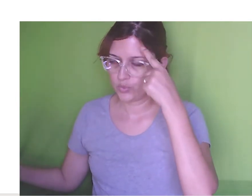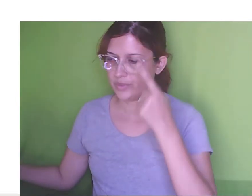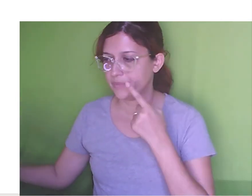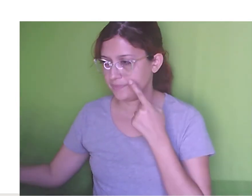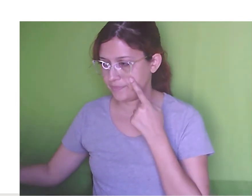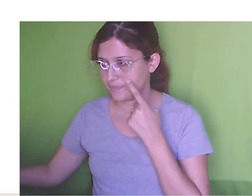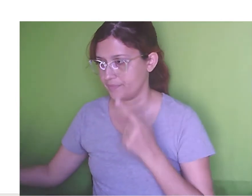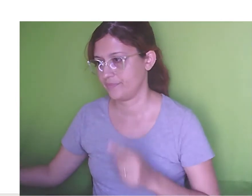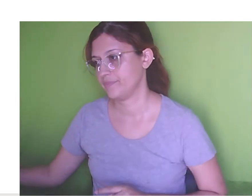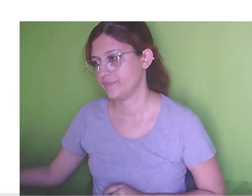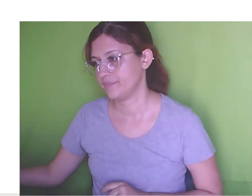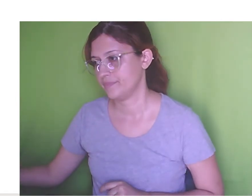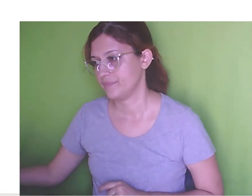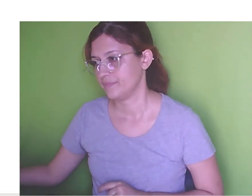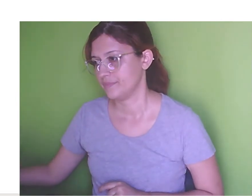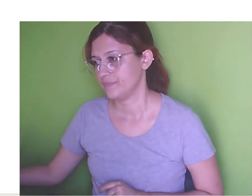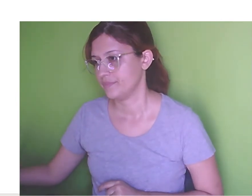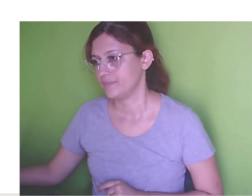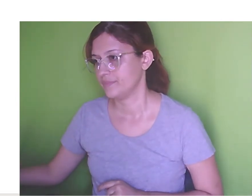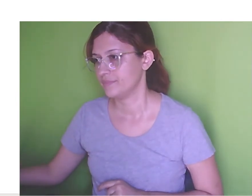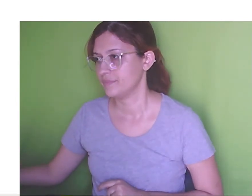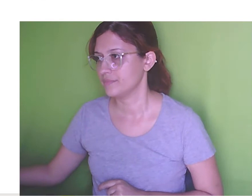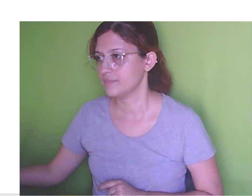Se você está em dúvida, vamos conferir.